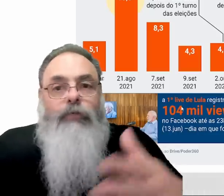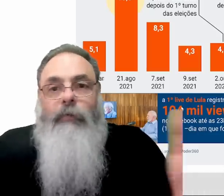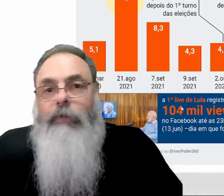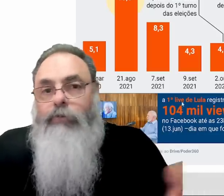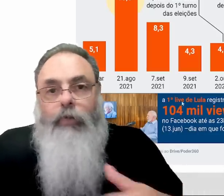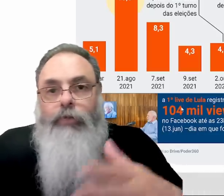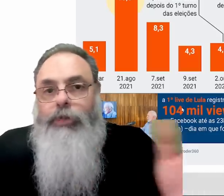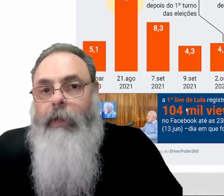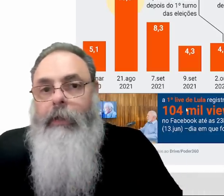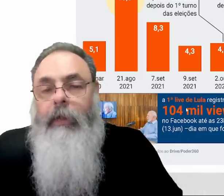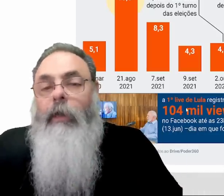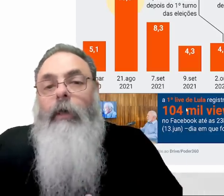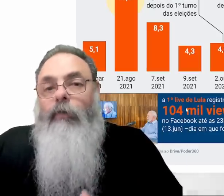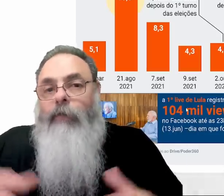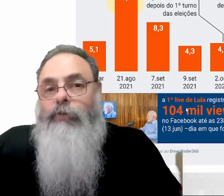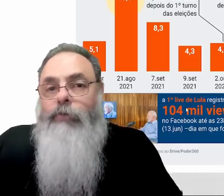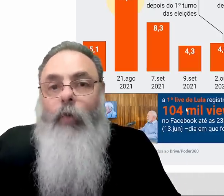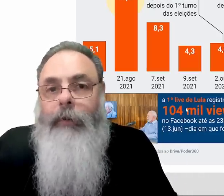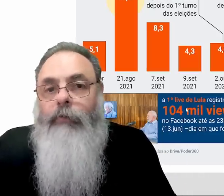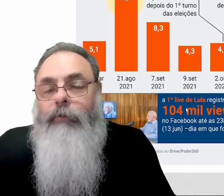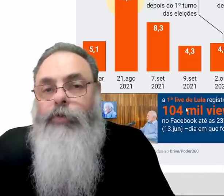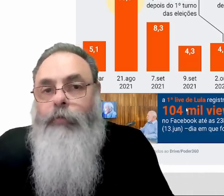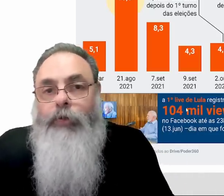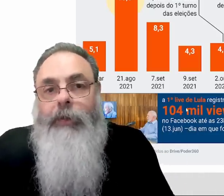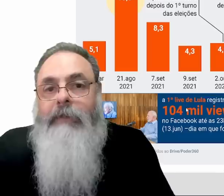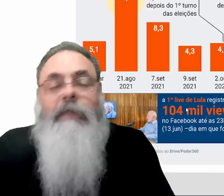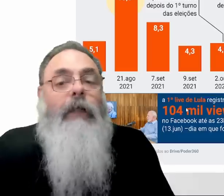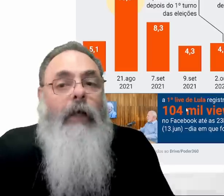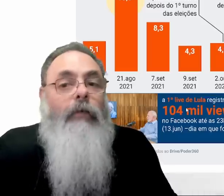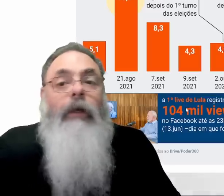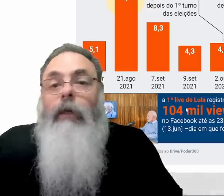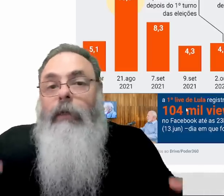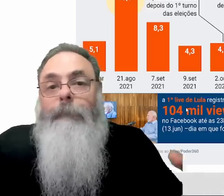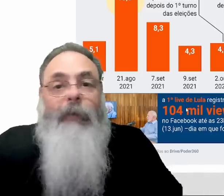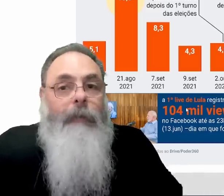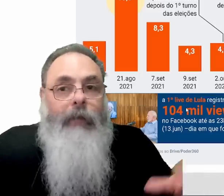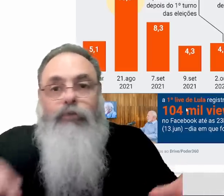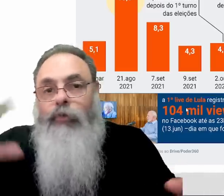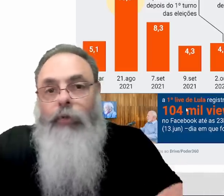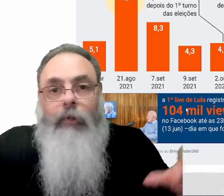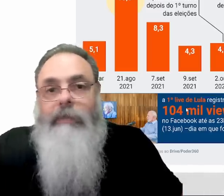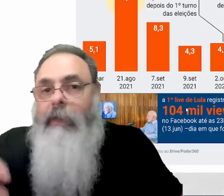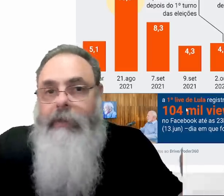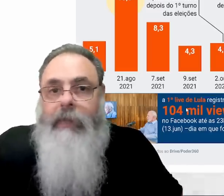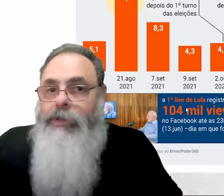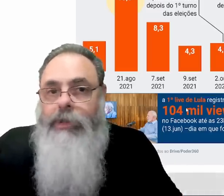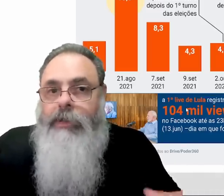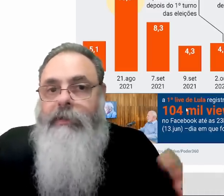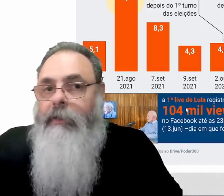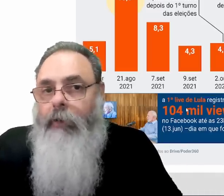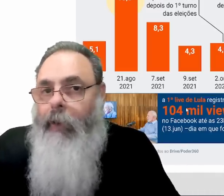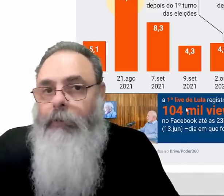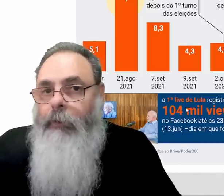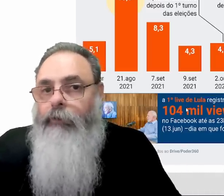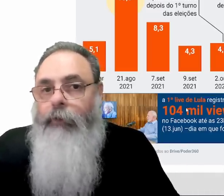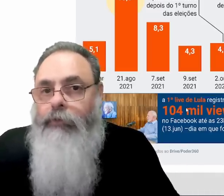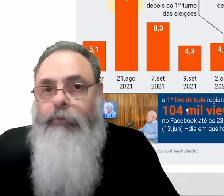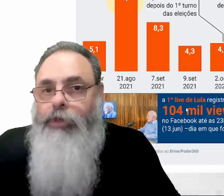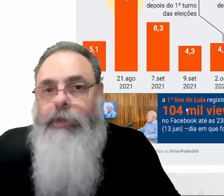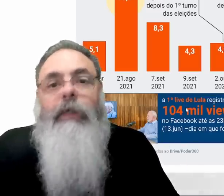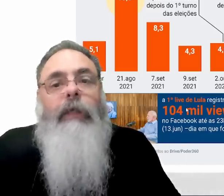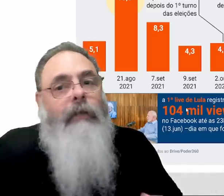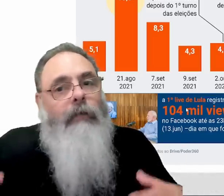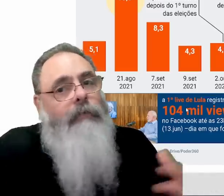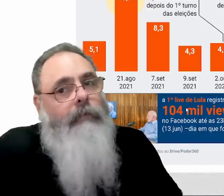meus vídeos Todo dia aqui eu faço oito vídeos por dia nesse canal e pelo menos um ou dois deles atingem entre 4.000